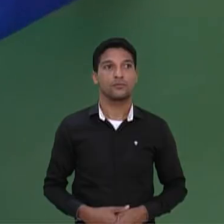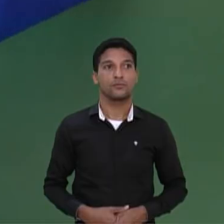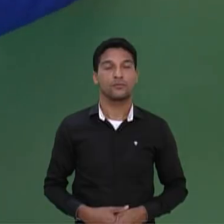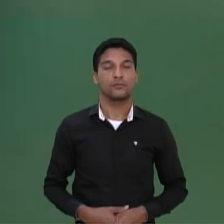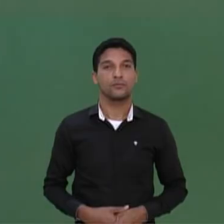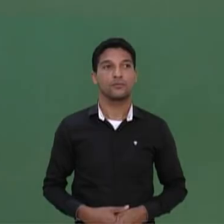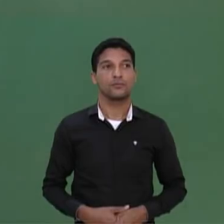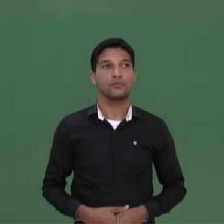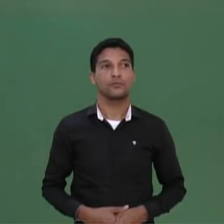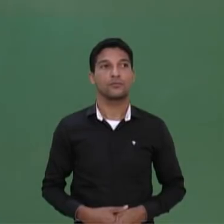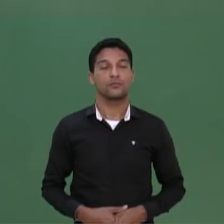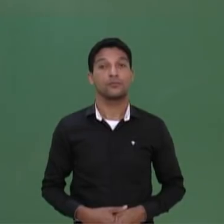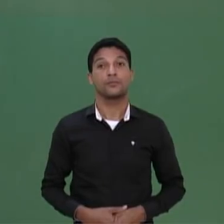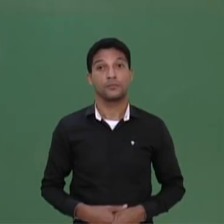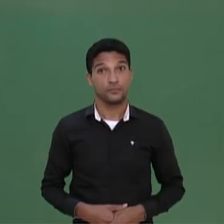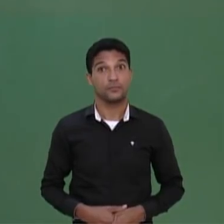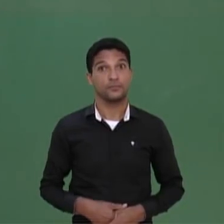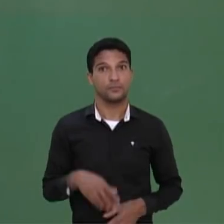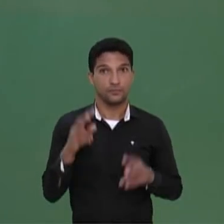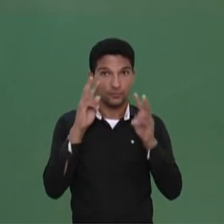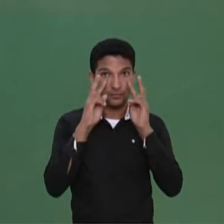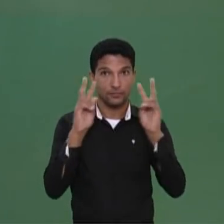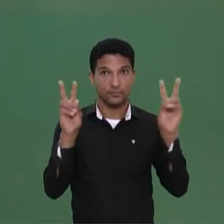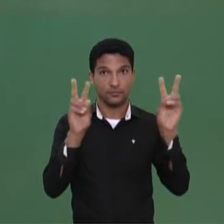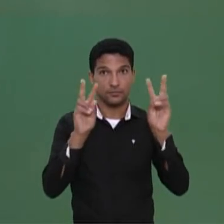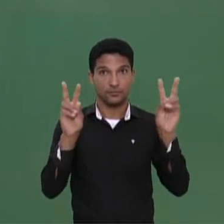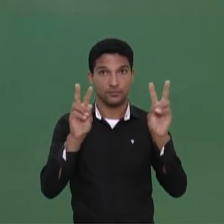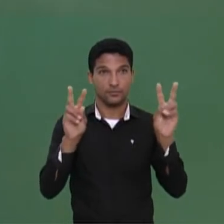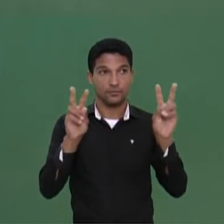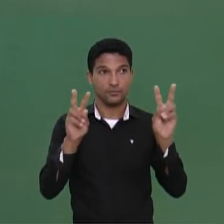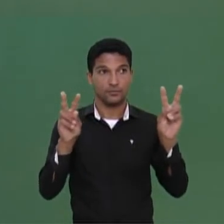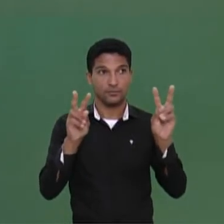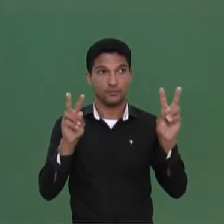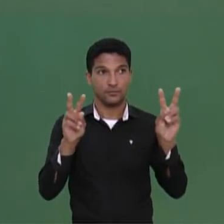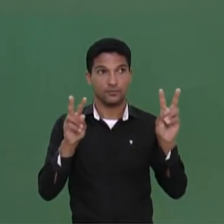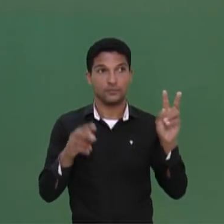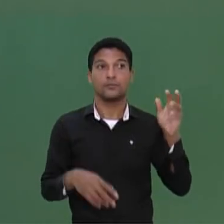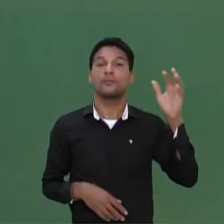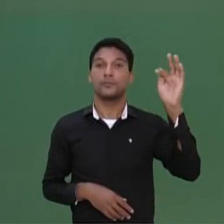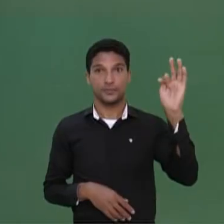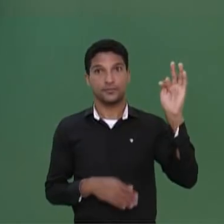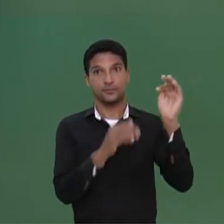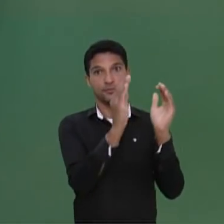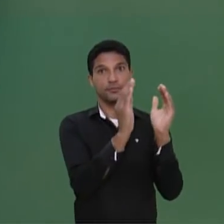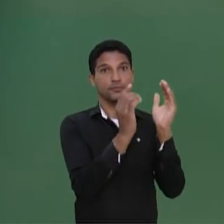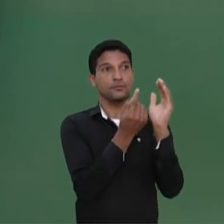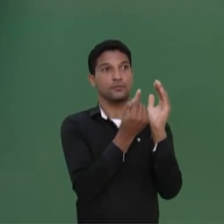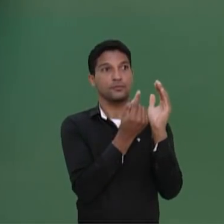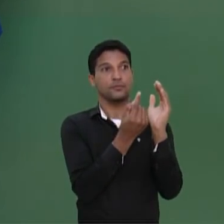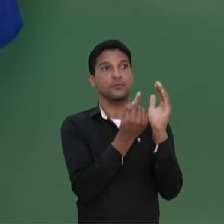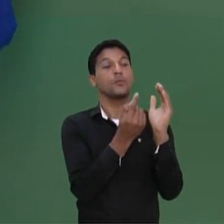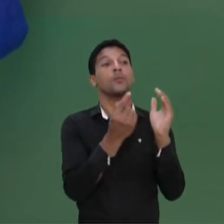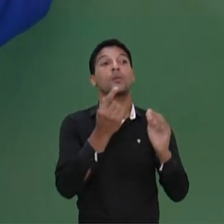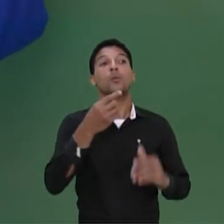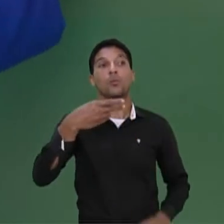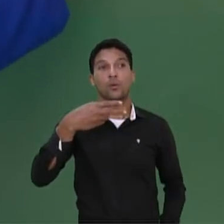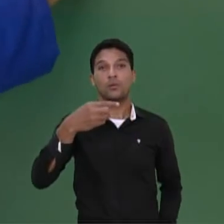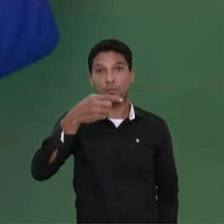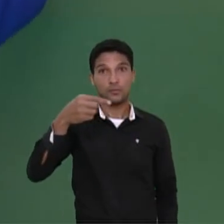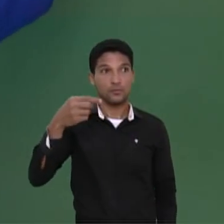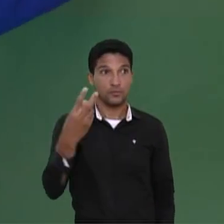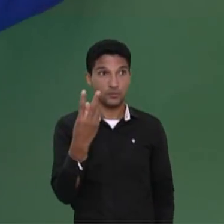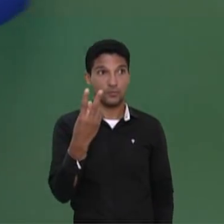um f1 = - 2x 1